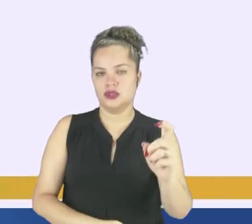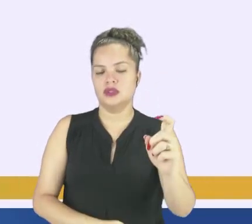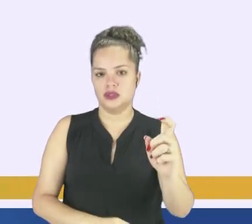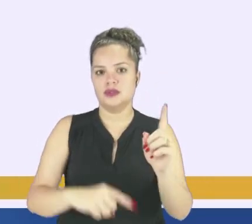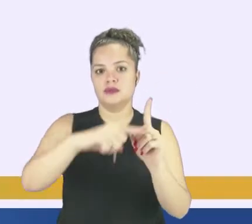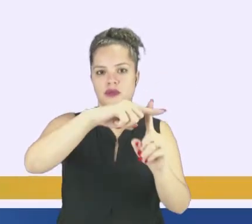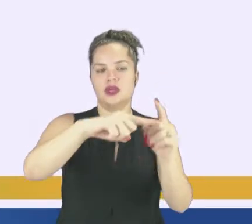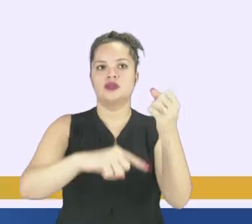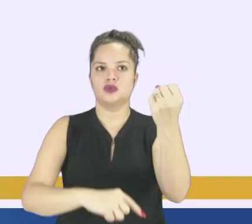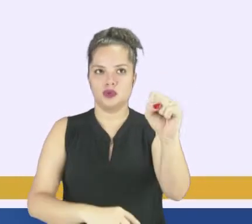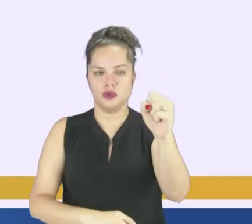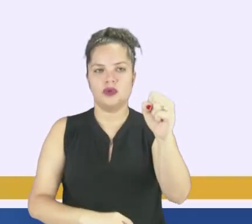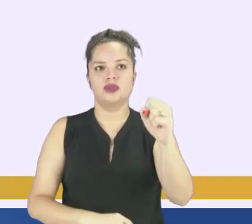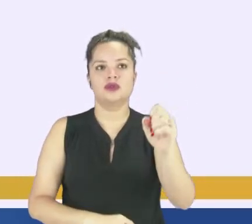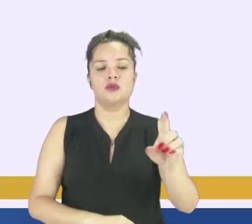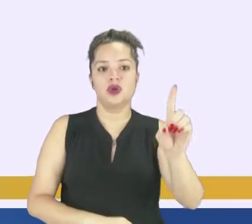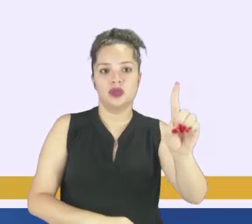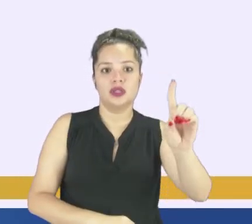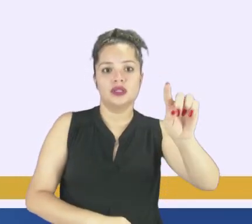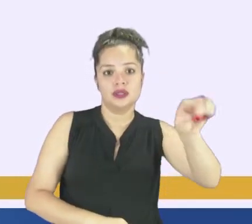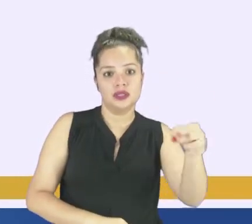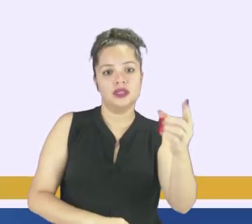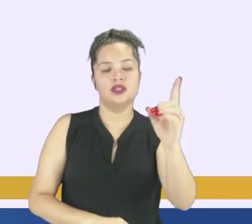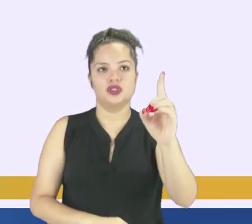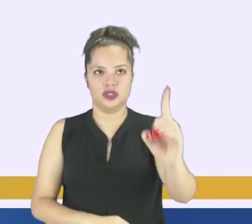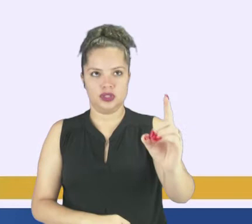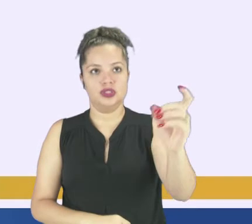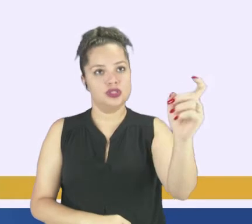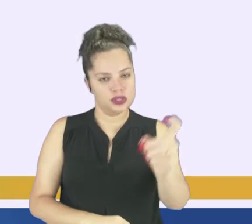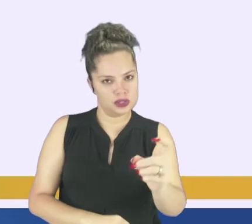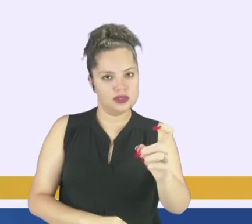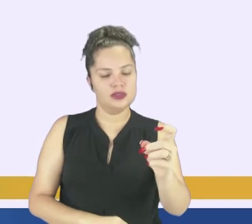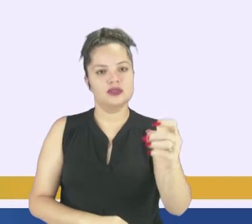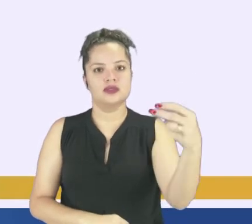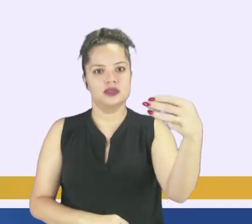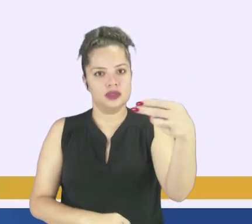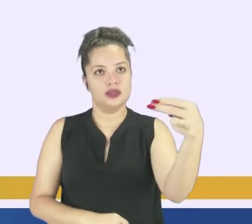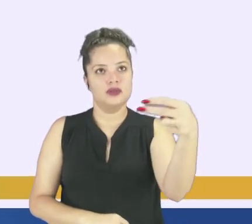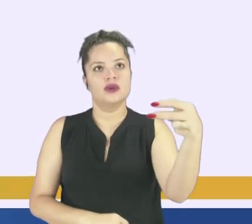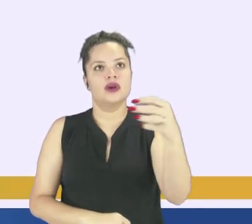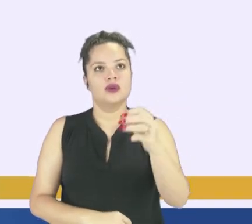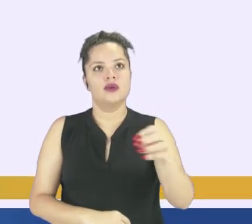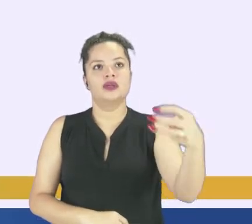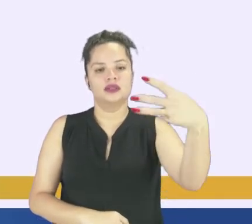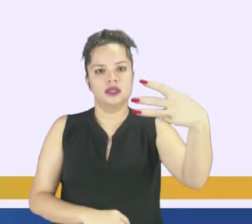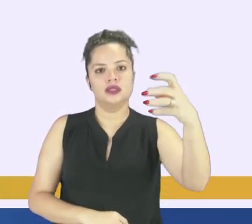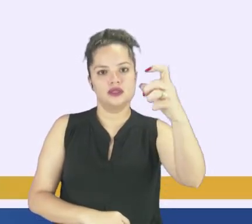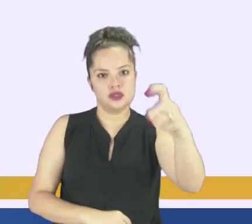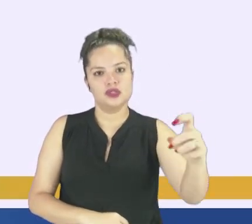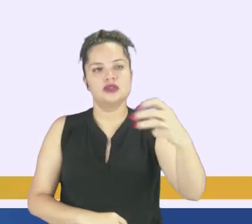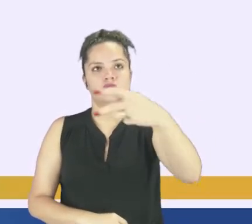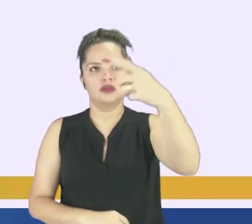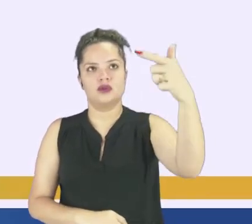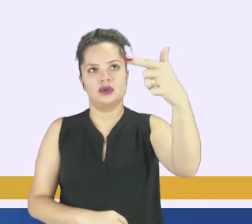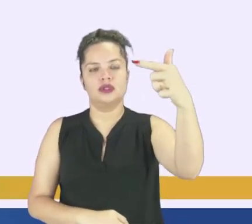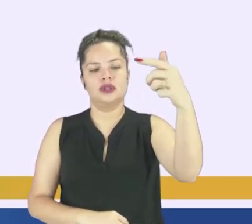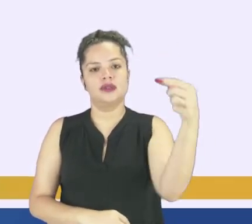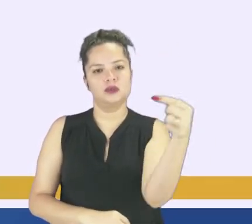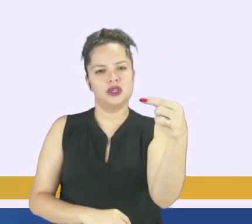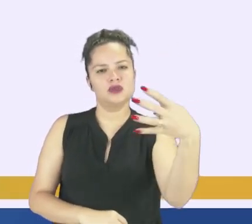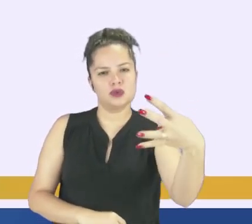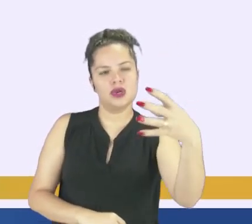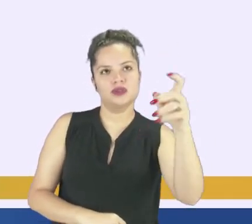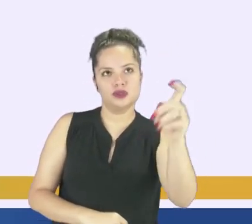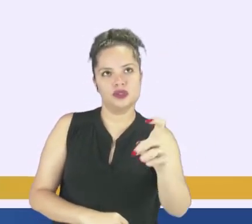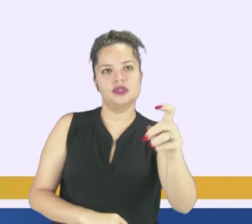ao quadrado menos 4x mais 12. E aí nós vamos ter a resolução. Acompanhe comigo aí. Primeiro